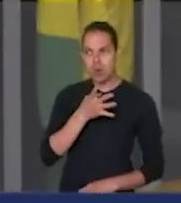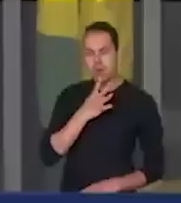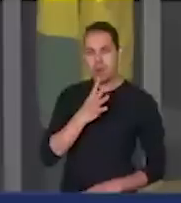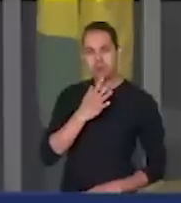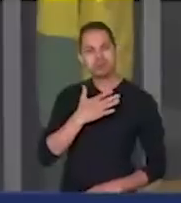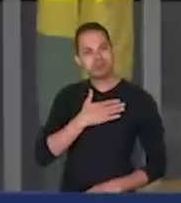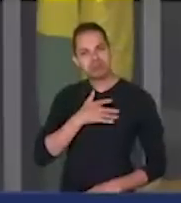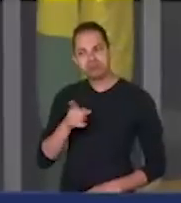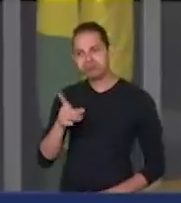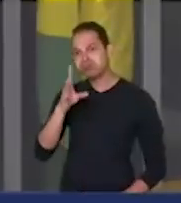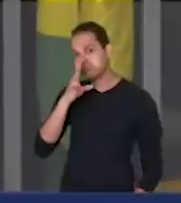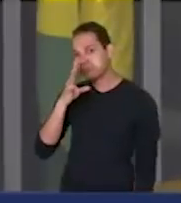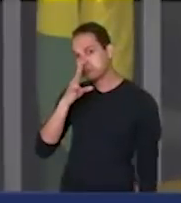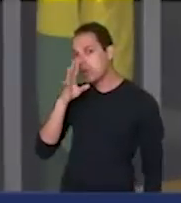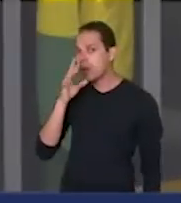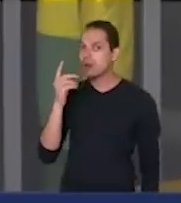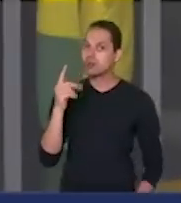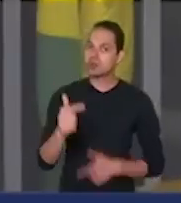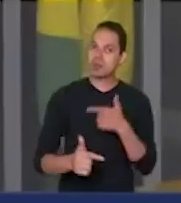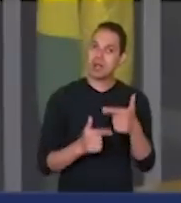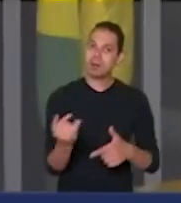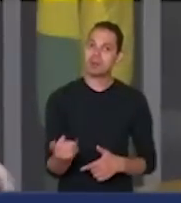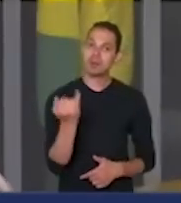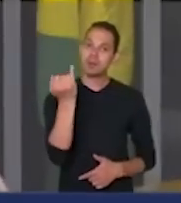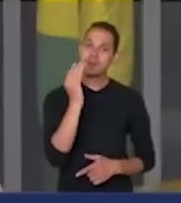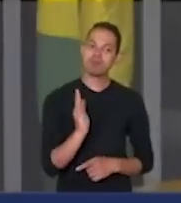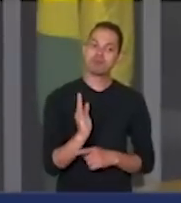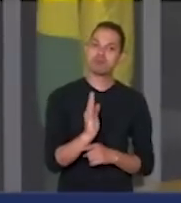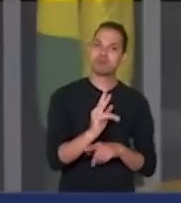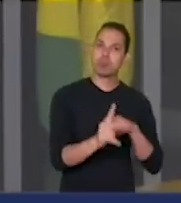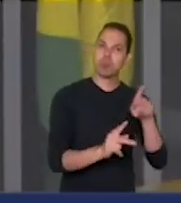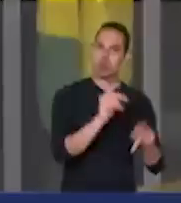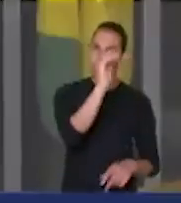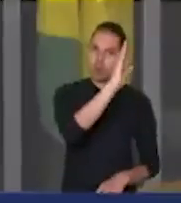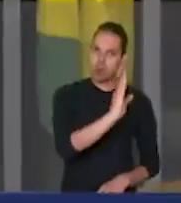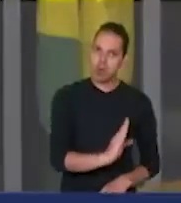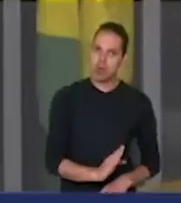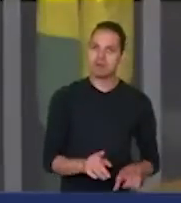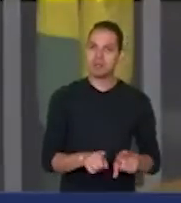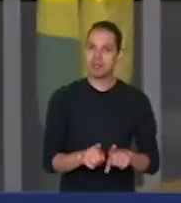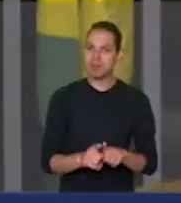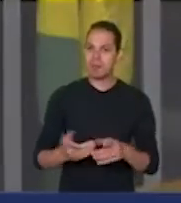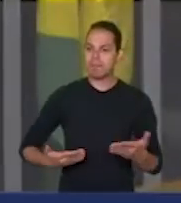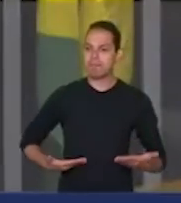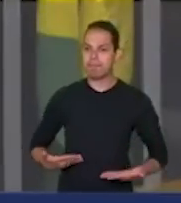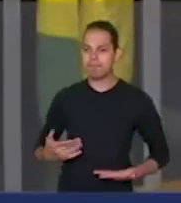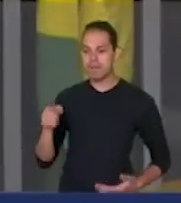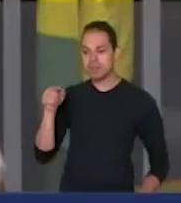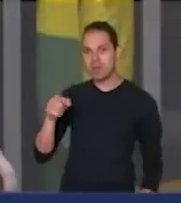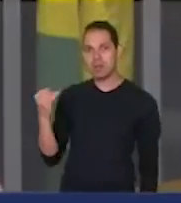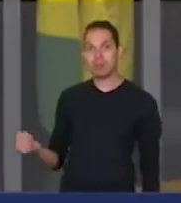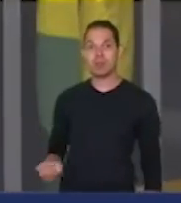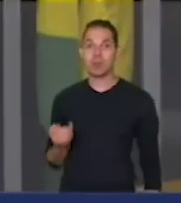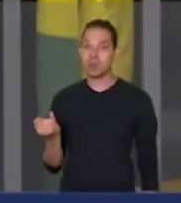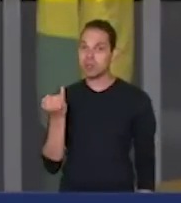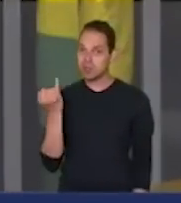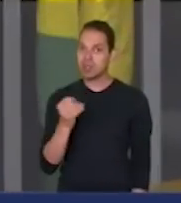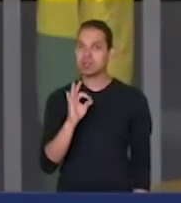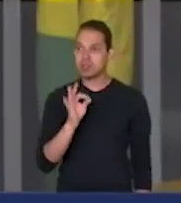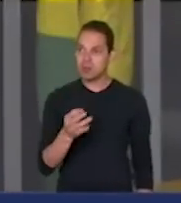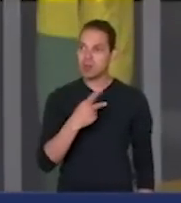para a sociedade e tão relevante para quem lá trabalha. Para quem lá trabalha, senhor